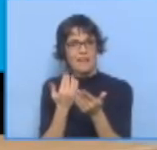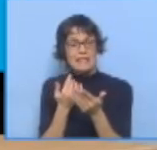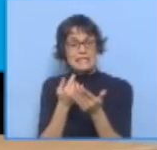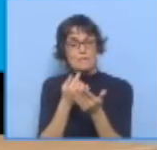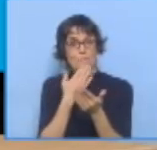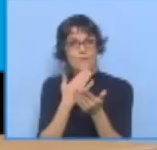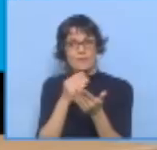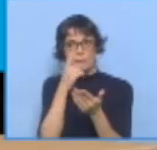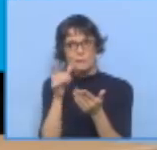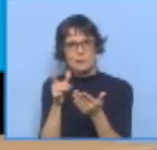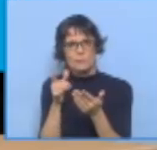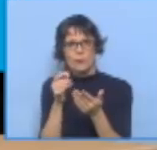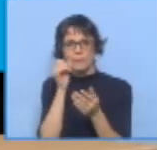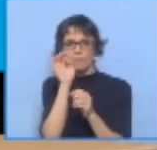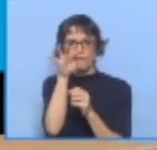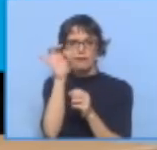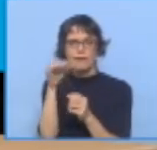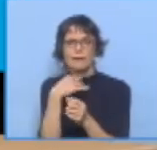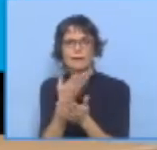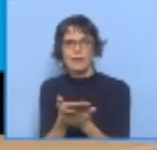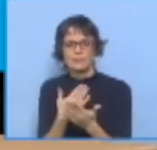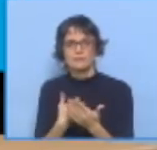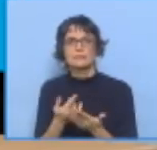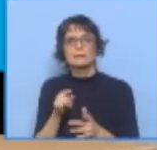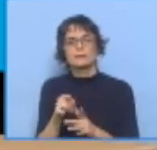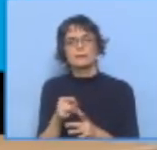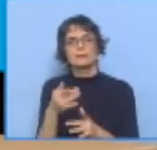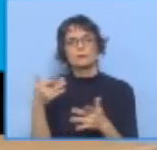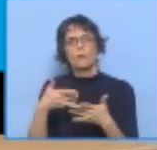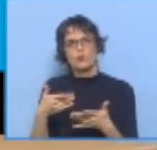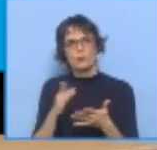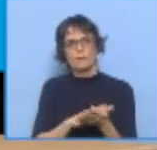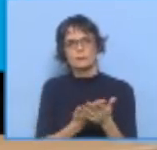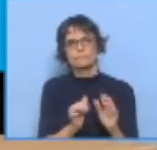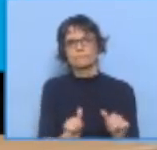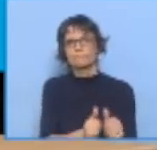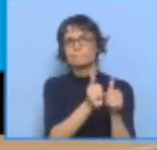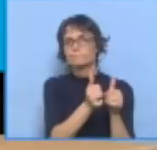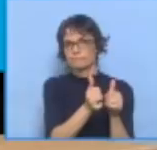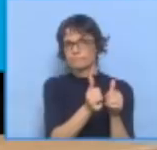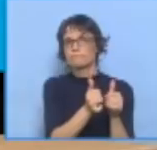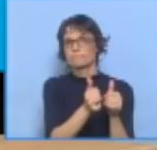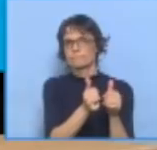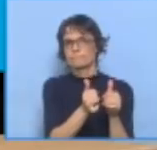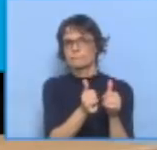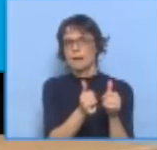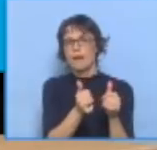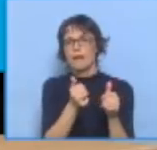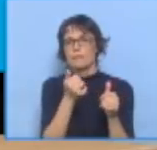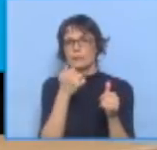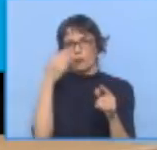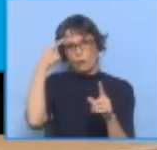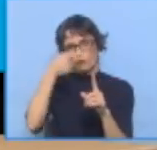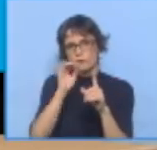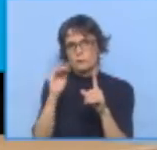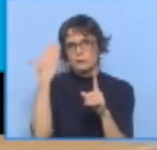suas sugestões no sentido de melhorarem a tradução feita, tendo presente, sobretudo, a sua compreensibilidade